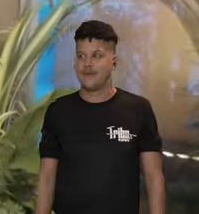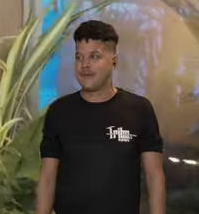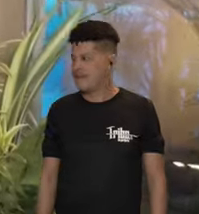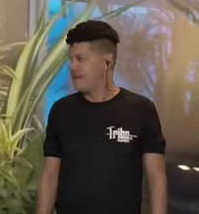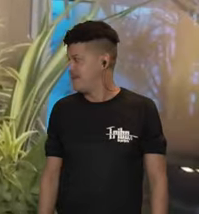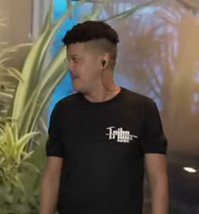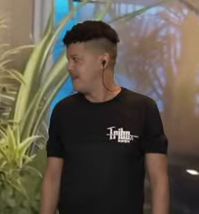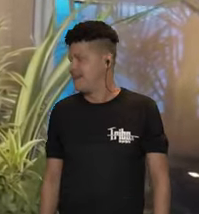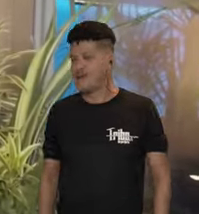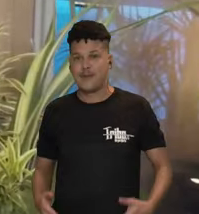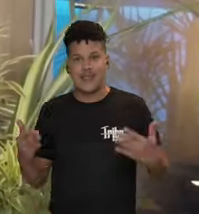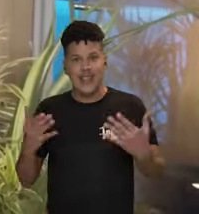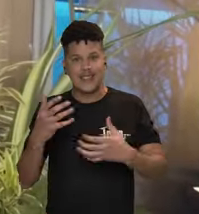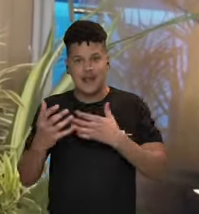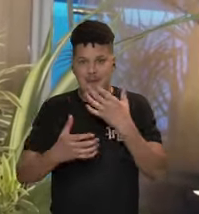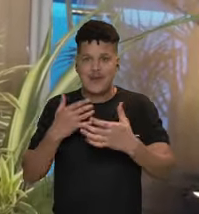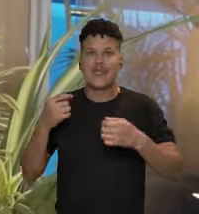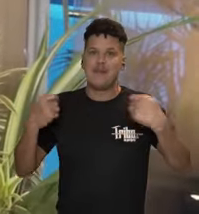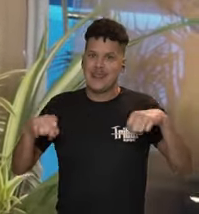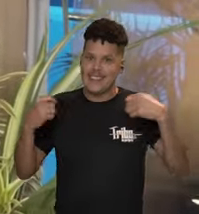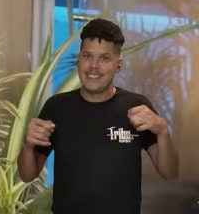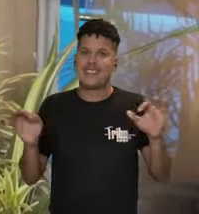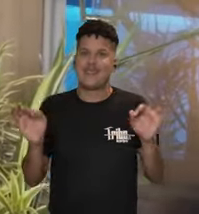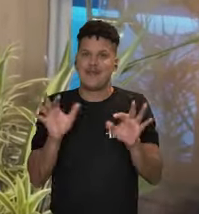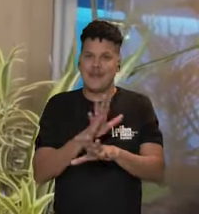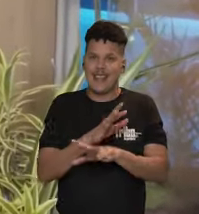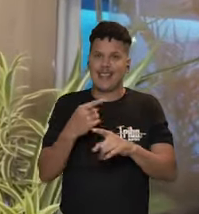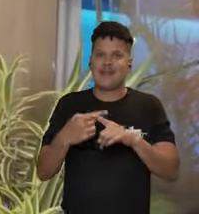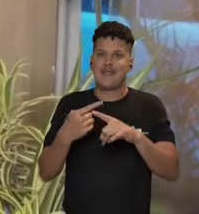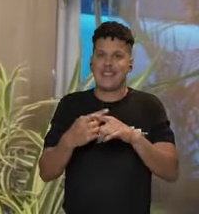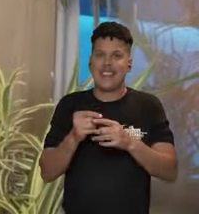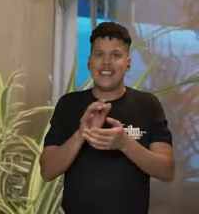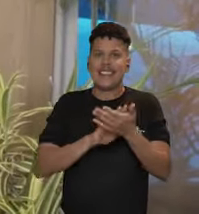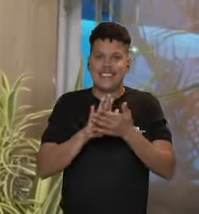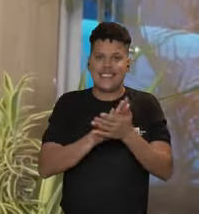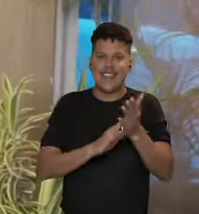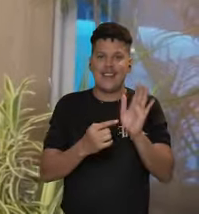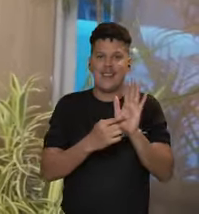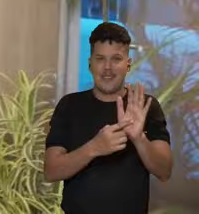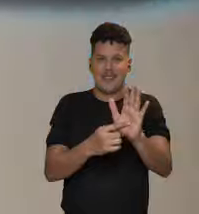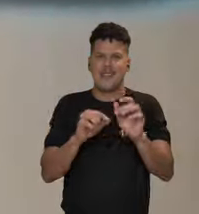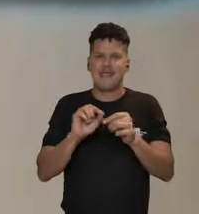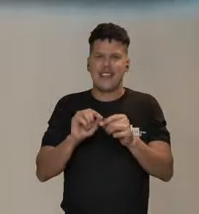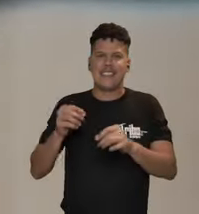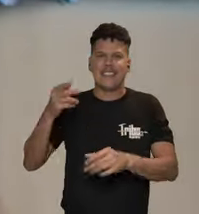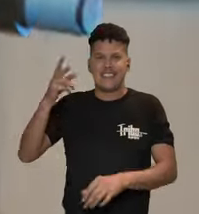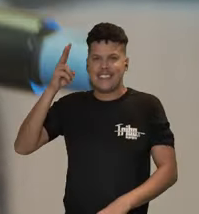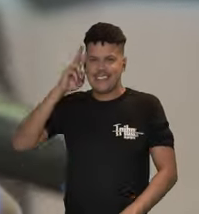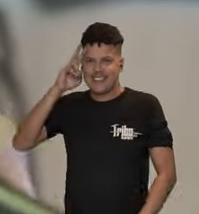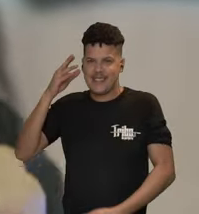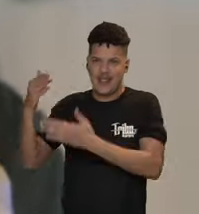Essa música tem que ser completa porque sem rótulo fez parte da história, mano. Yo.